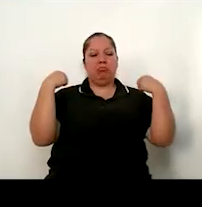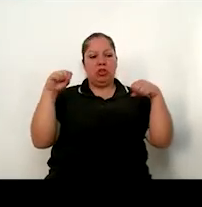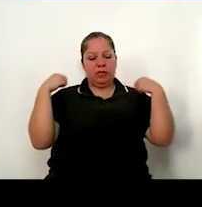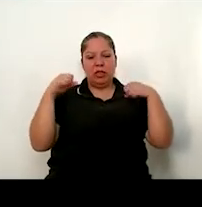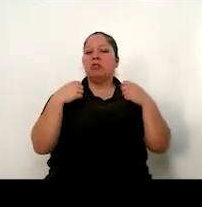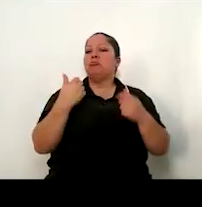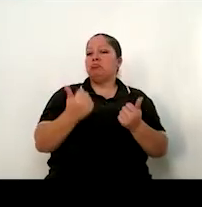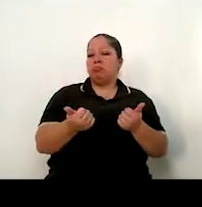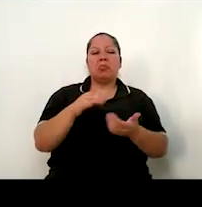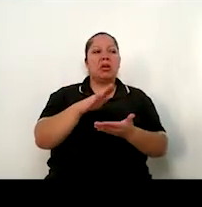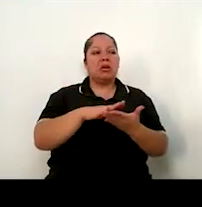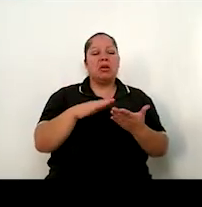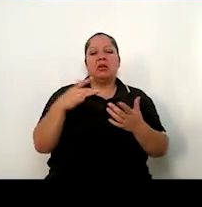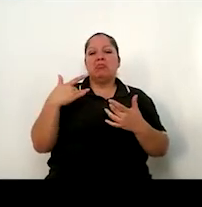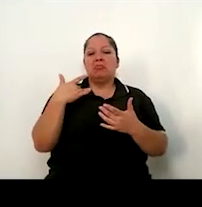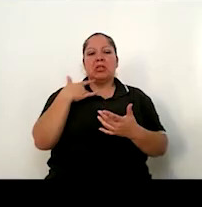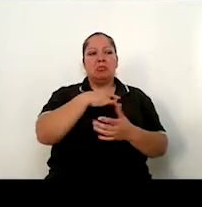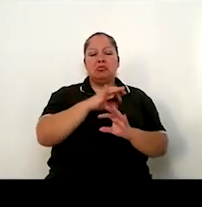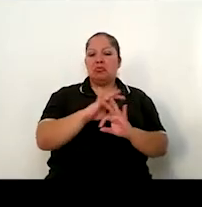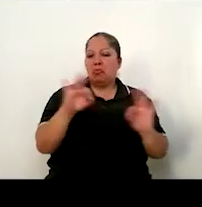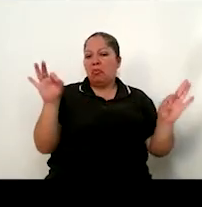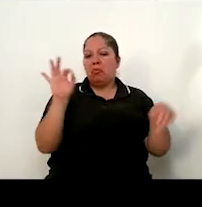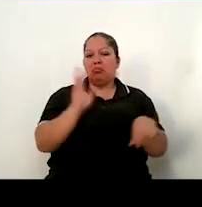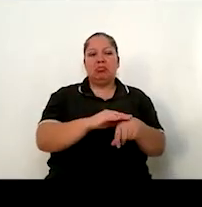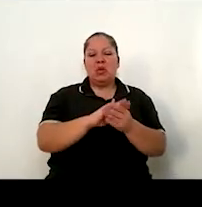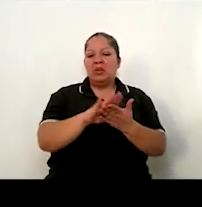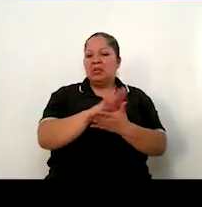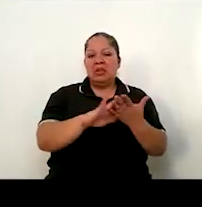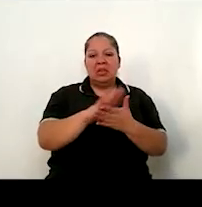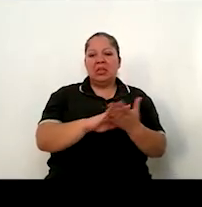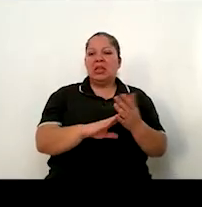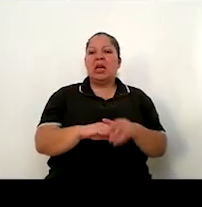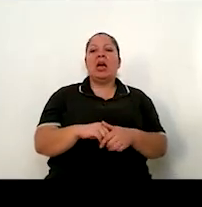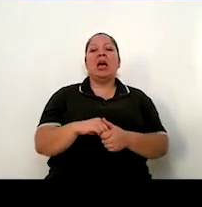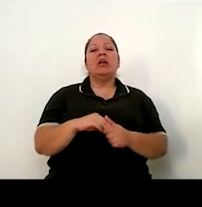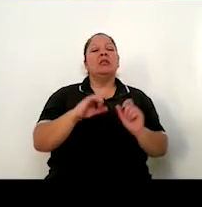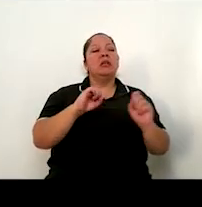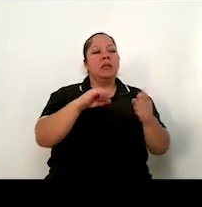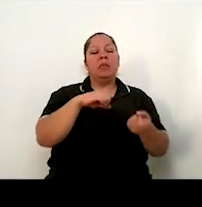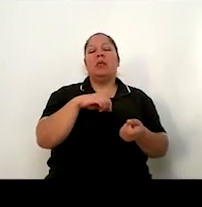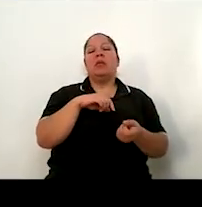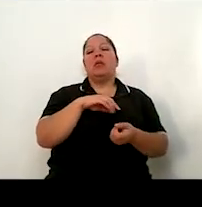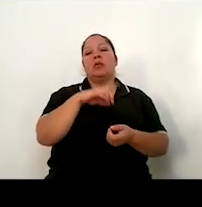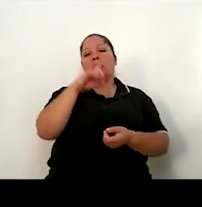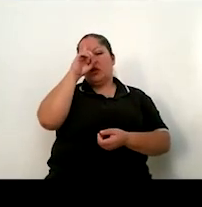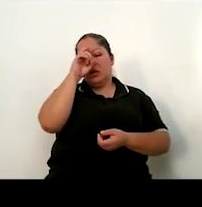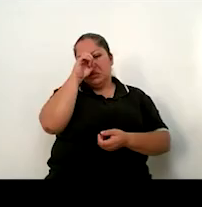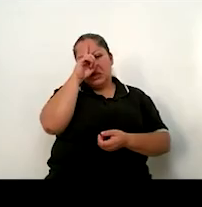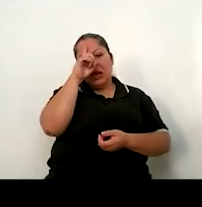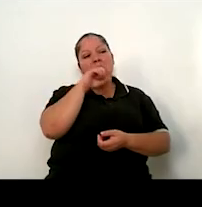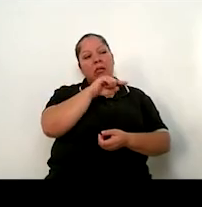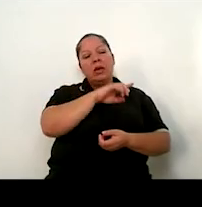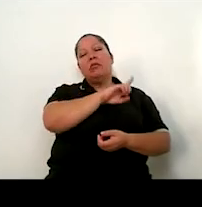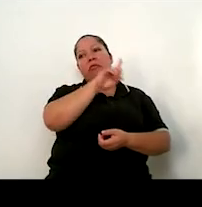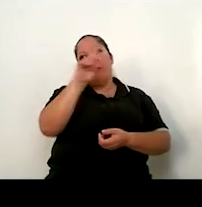fazer o rastreio deles com, às vezes, até às vezes internado, para ele ter um preparo mais tranquilo, com hidratação. Então, esses pacientes